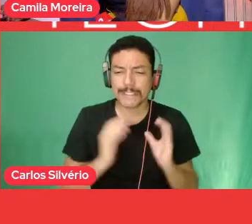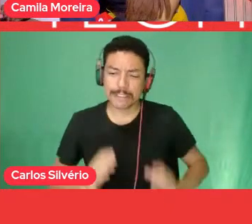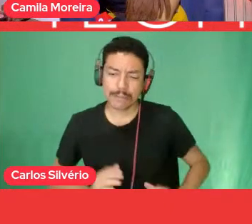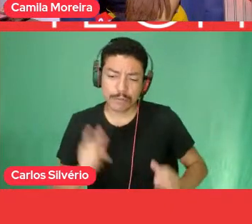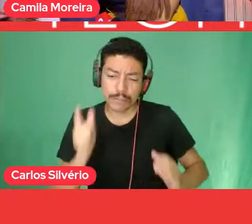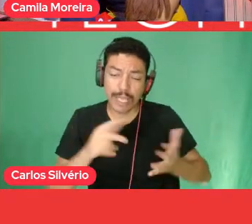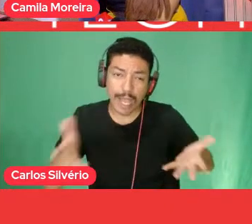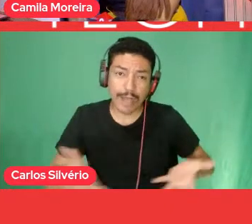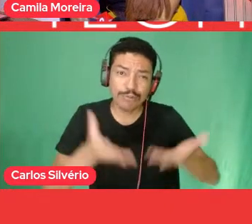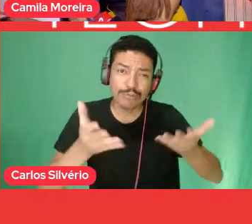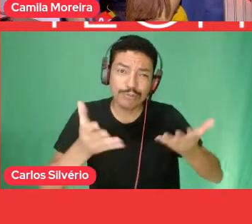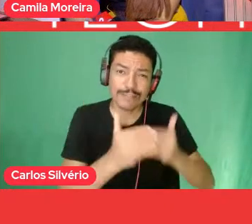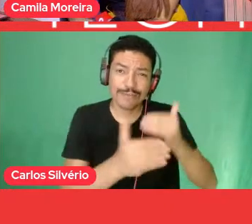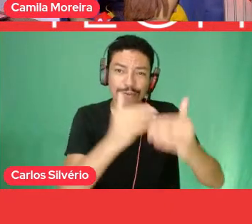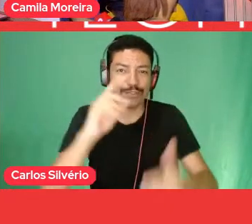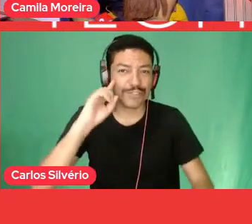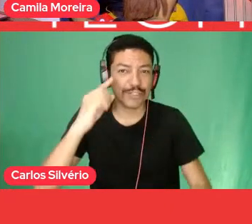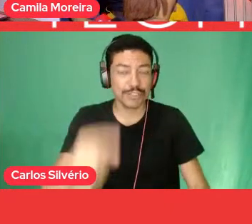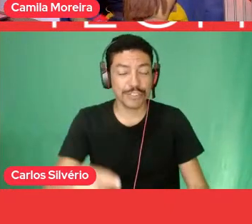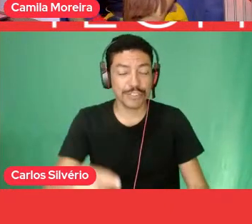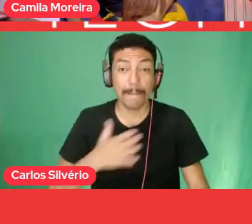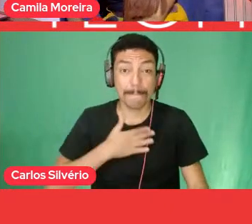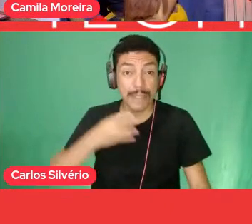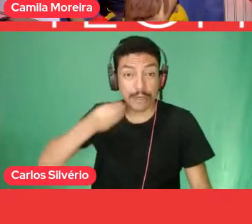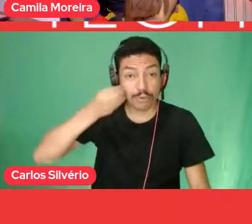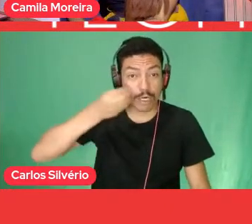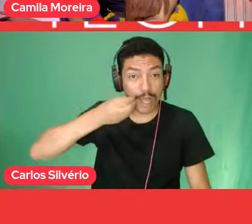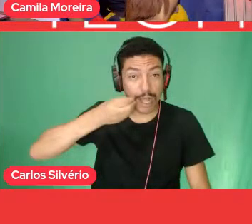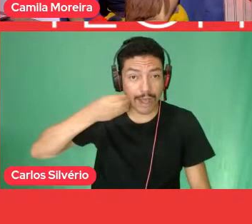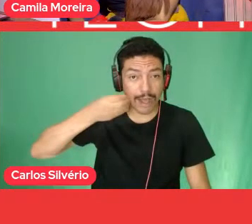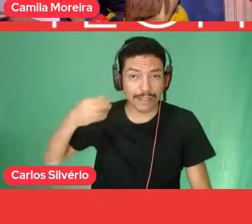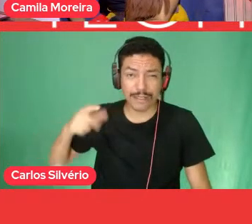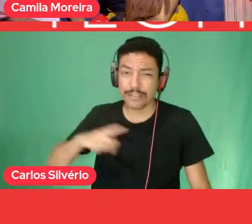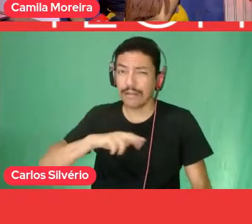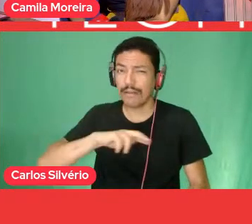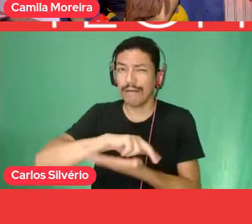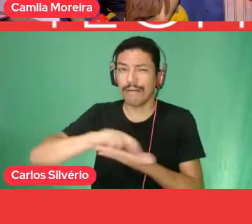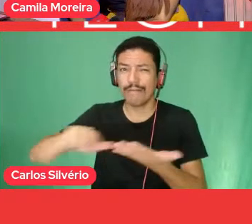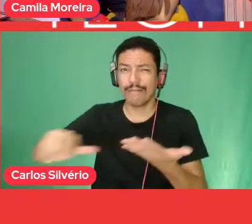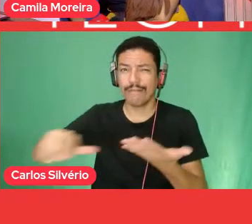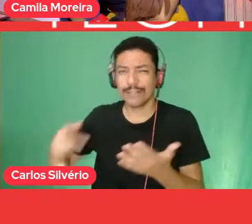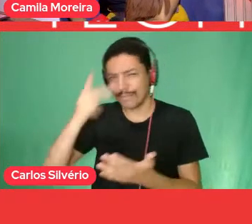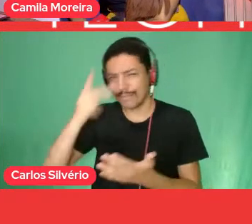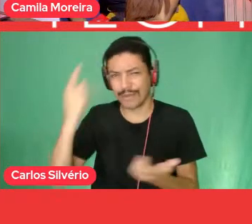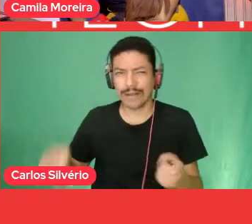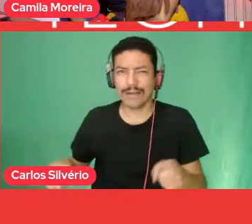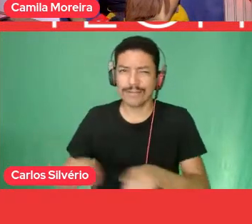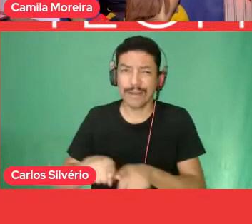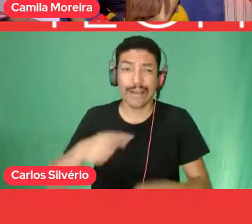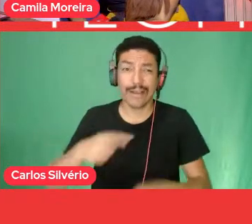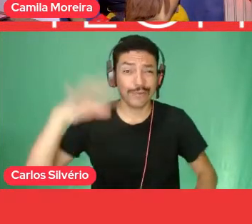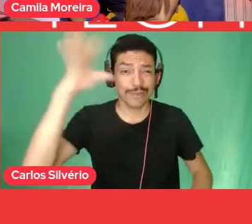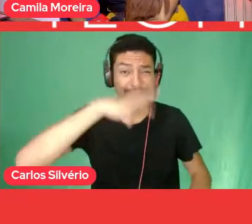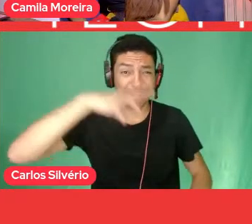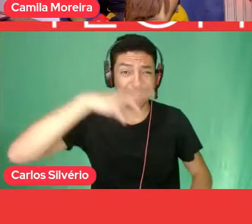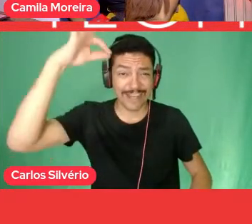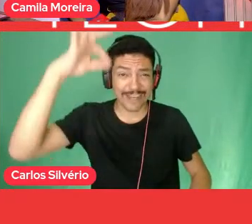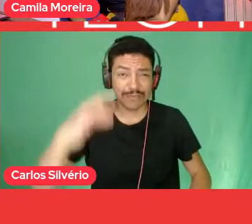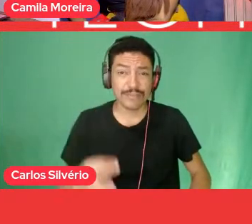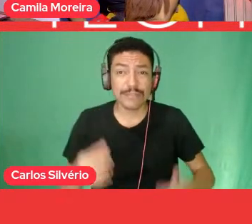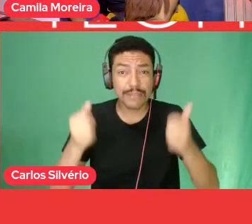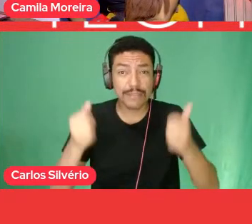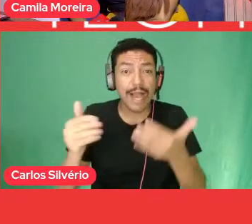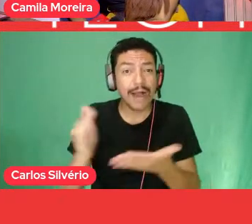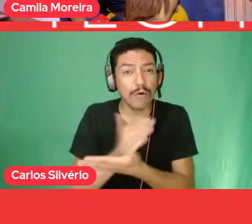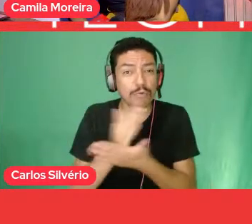minha jornada, eu sou uma pessoa muito privilegiada, porque eu tive muitos aliados, né? E aqui eu vou falar um pouco dos aliados homens, né?